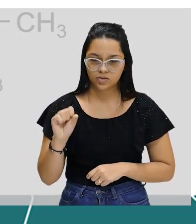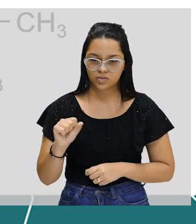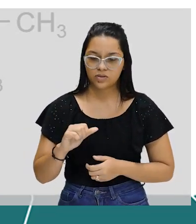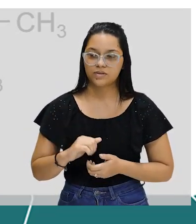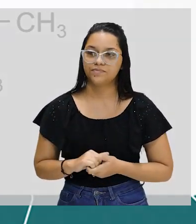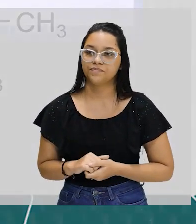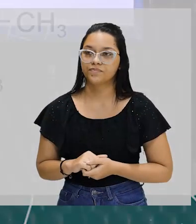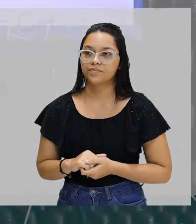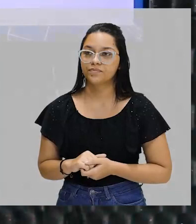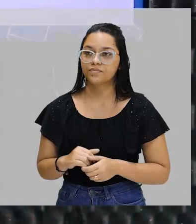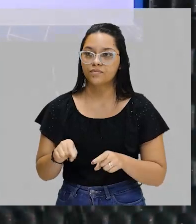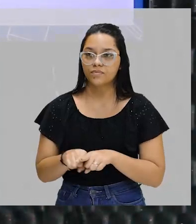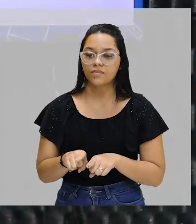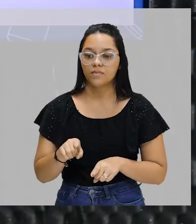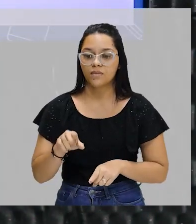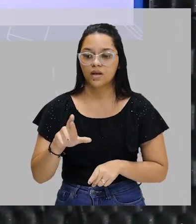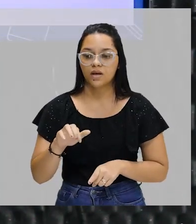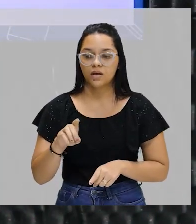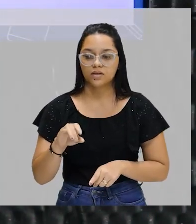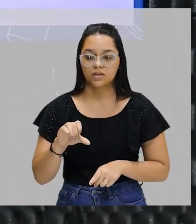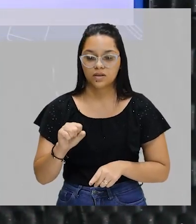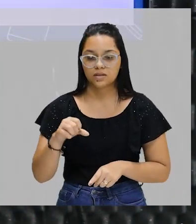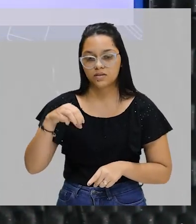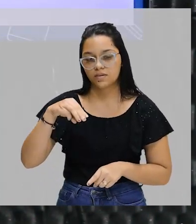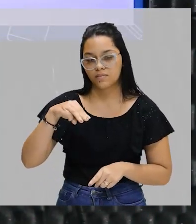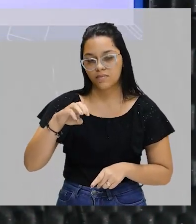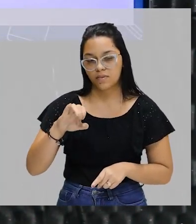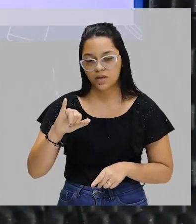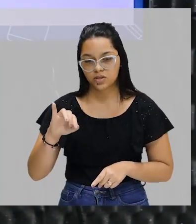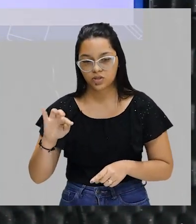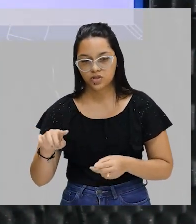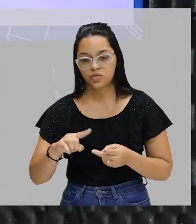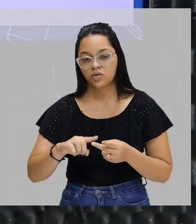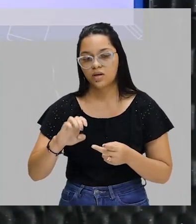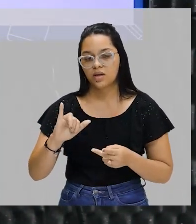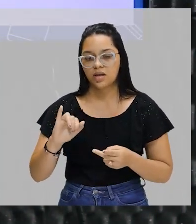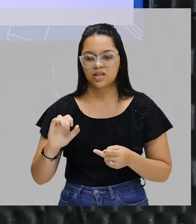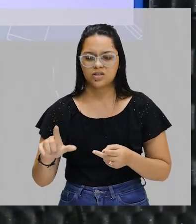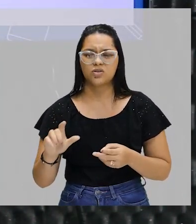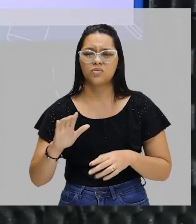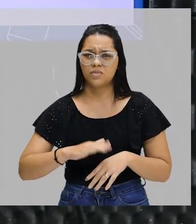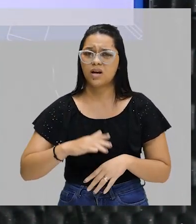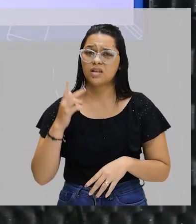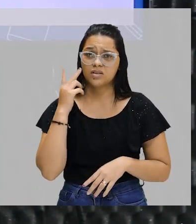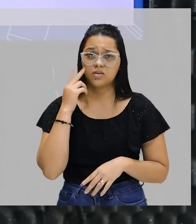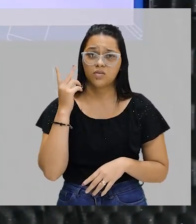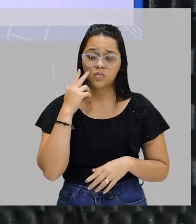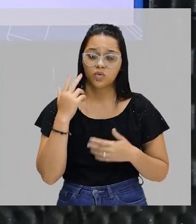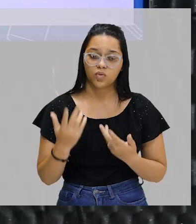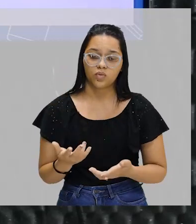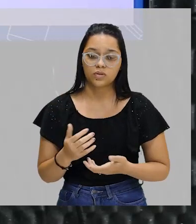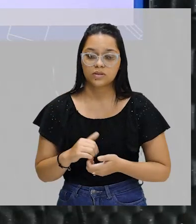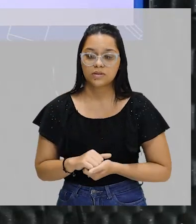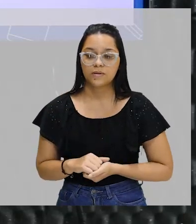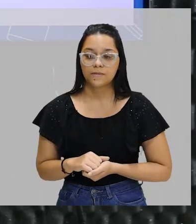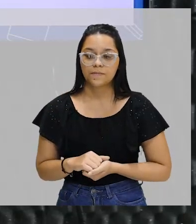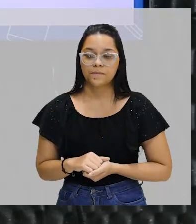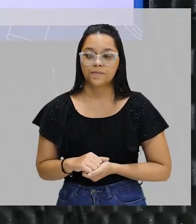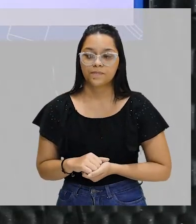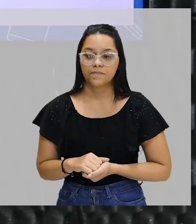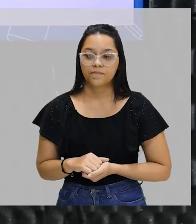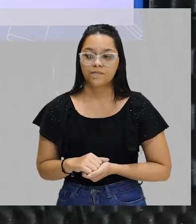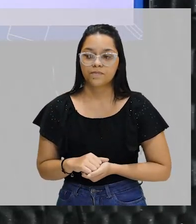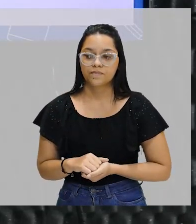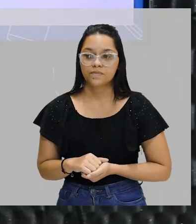certo? O radical metil, etil, são os mais comuns, o metil e o etil,